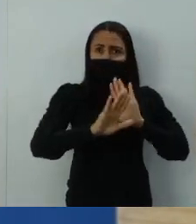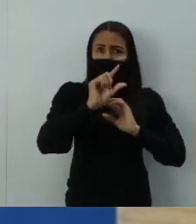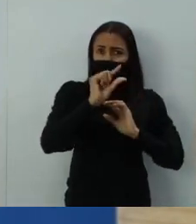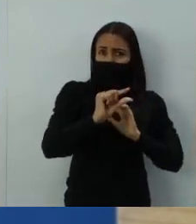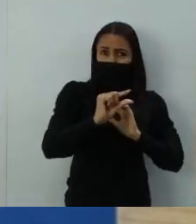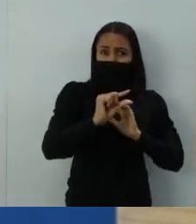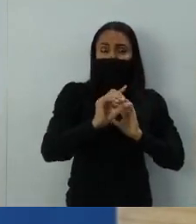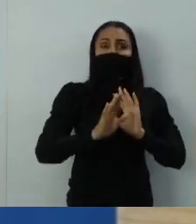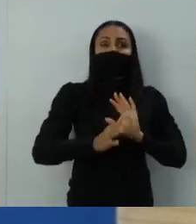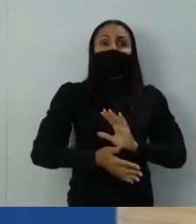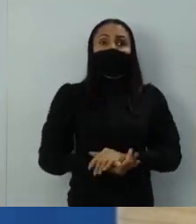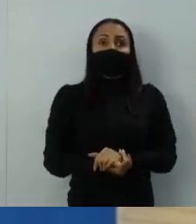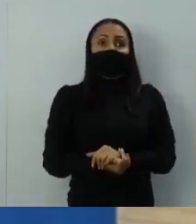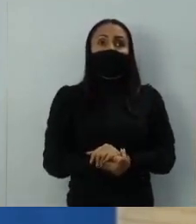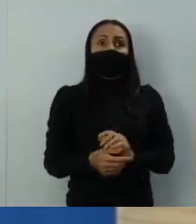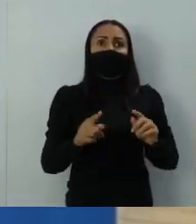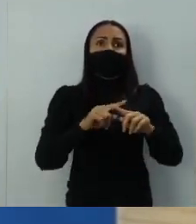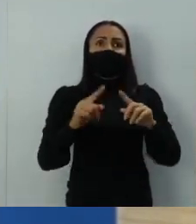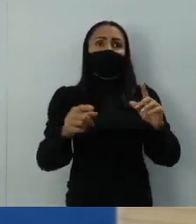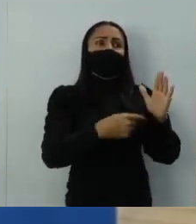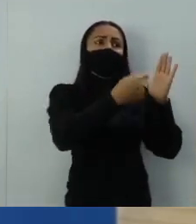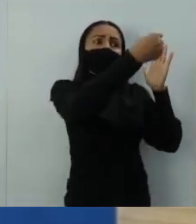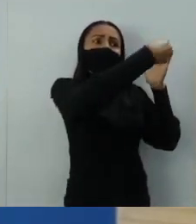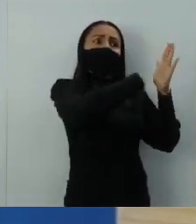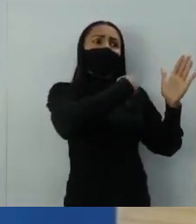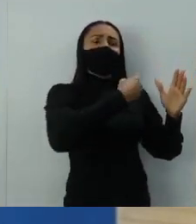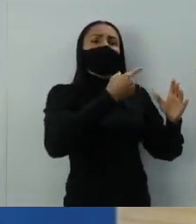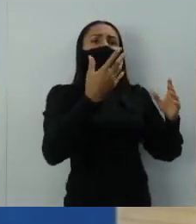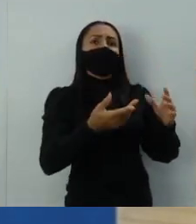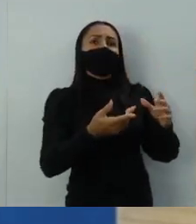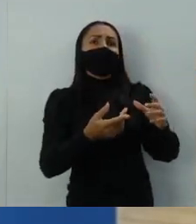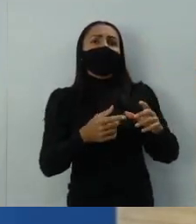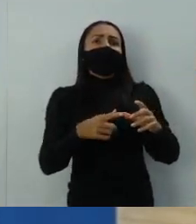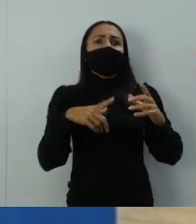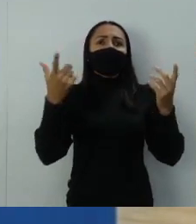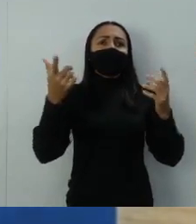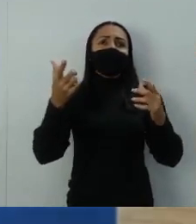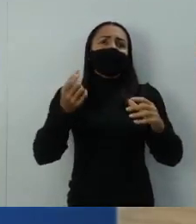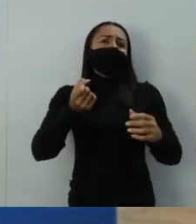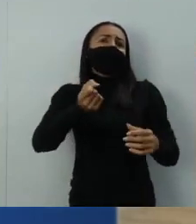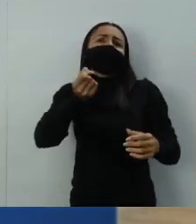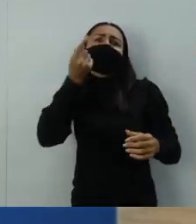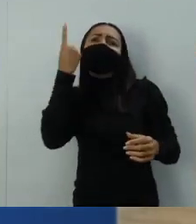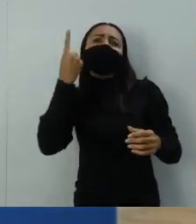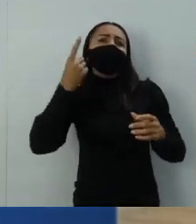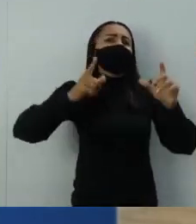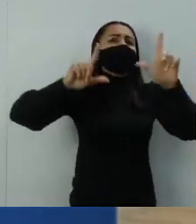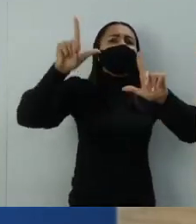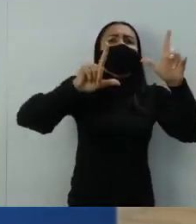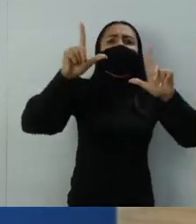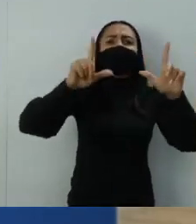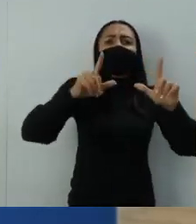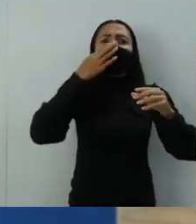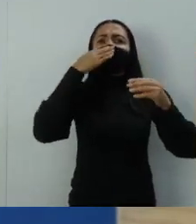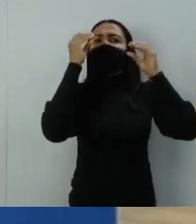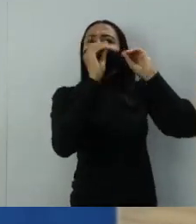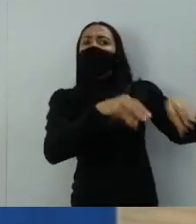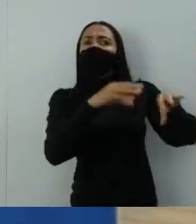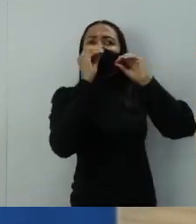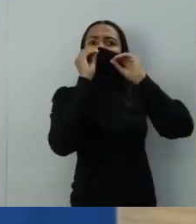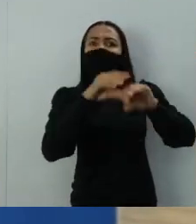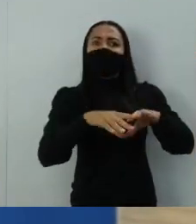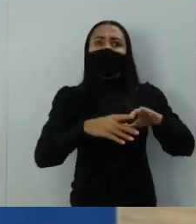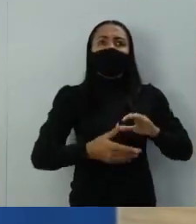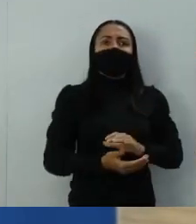Mas alguém perguntou: não assisto tal canal porque é um absurdo, isso não presta, é lixo. Eu